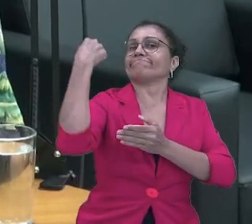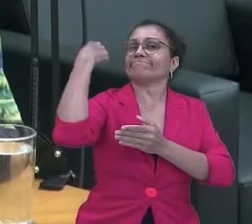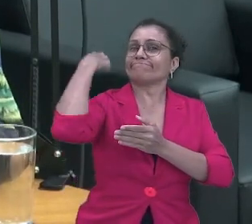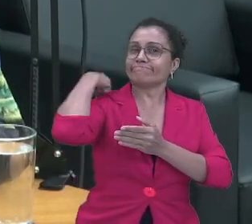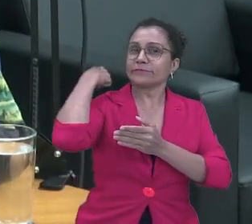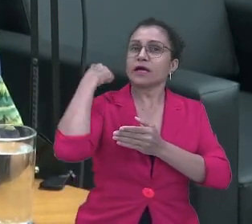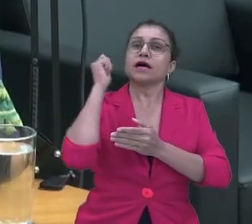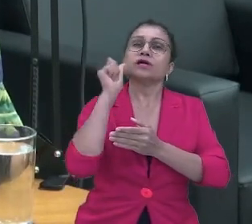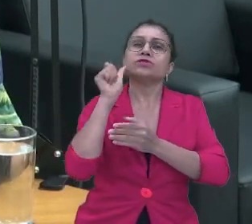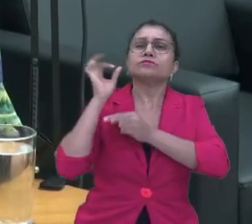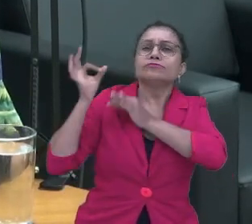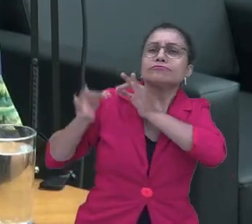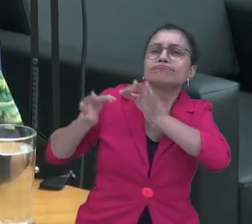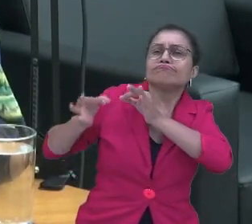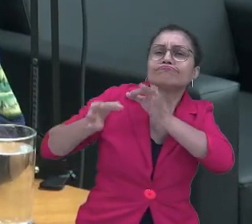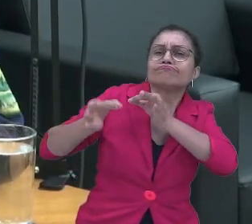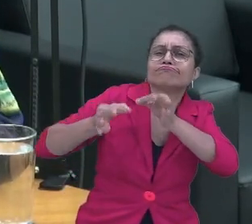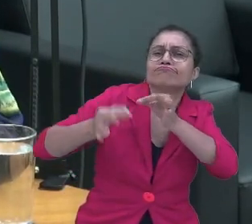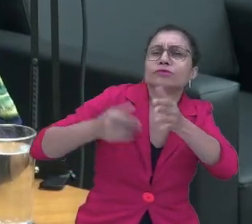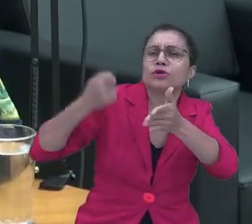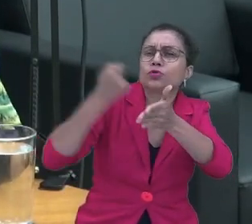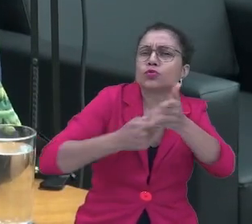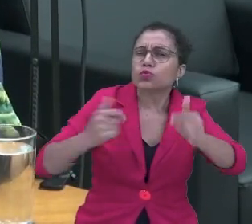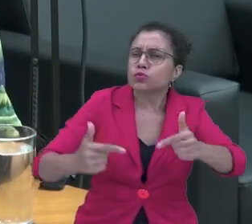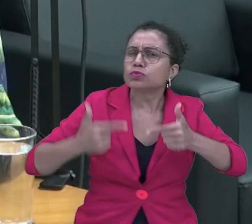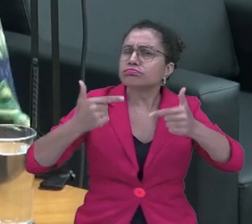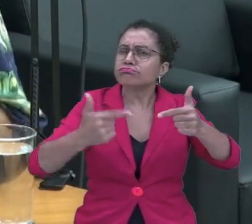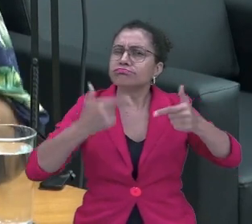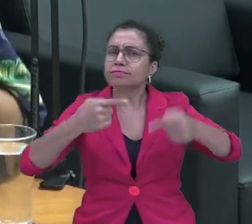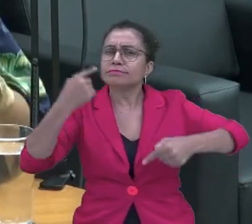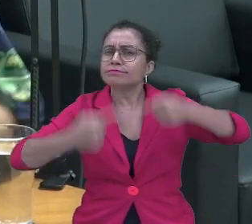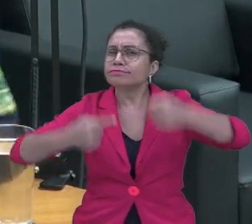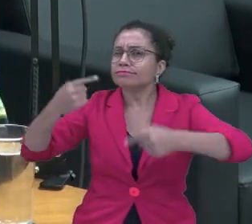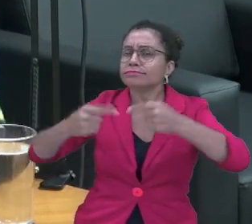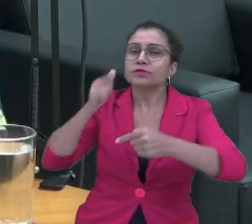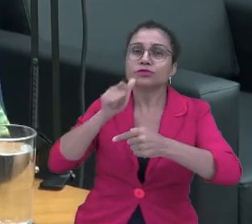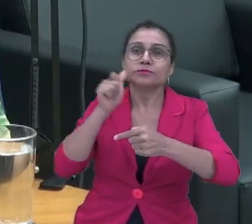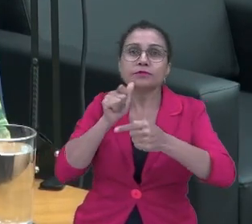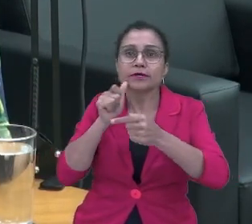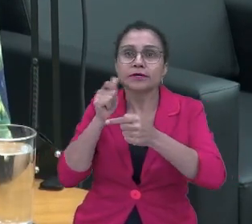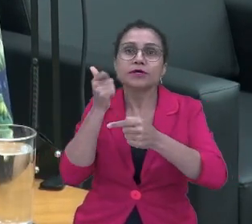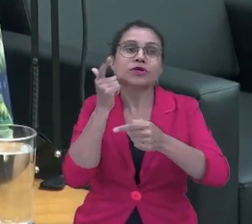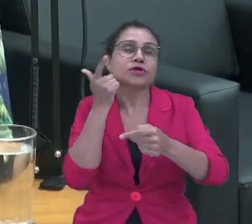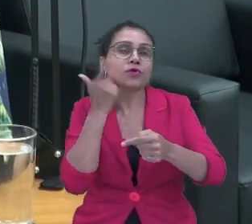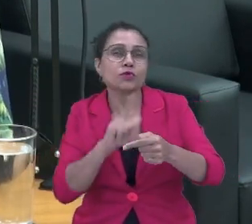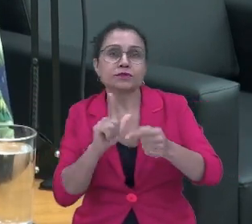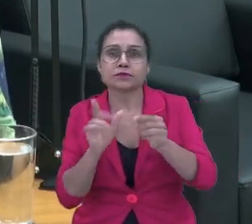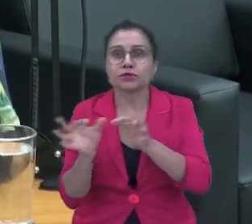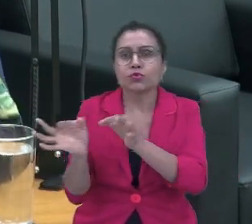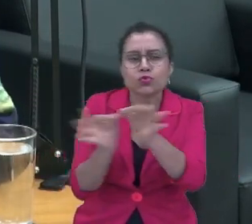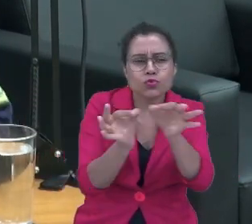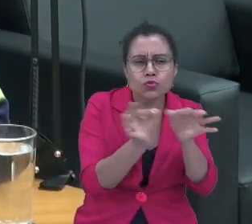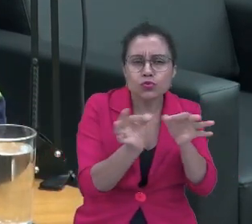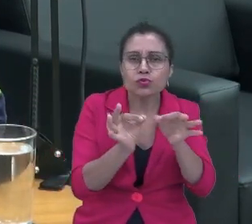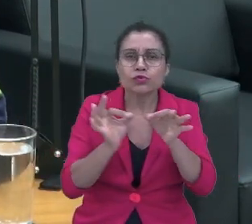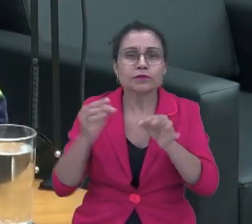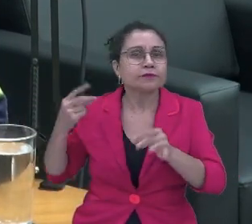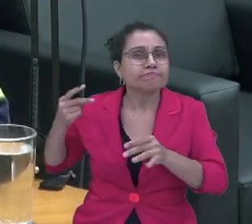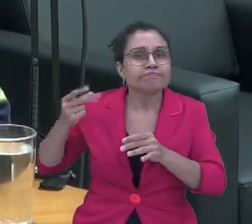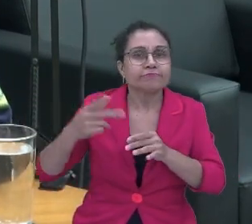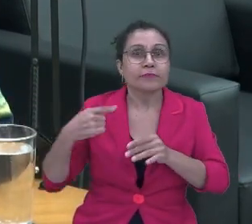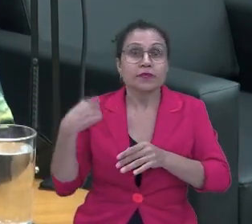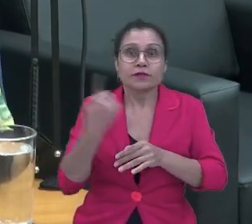falando aí de mulheres organizadas, nós estamos falando de lutas, de debates, de mulheres que se organizaram há muito tempo. E tudo para